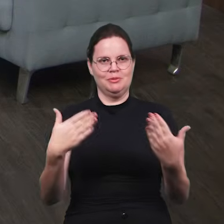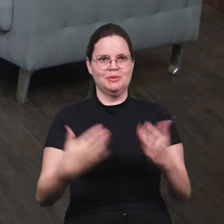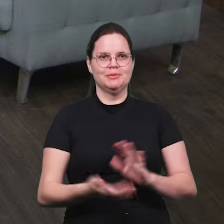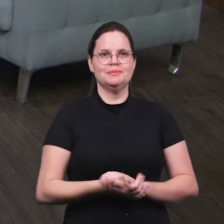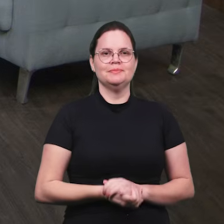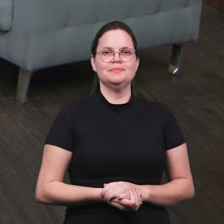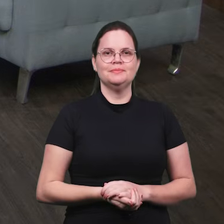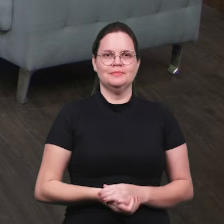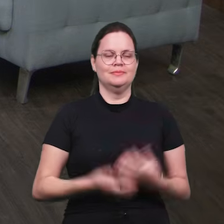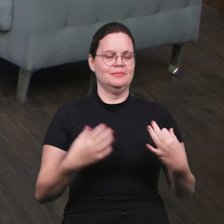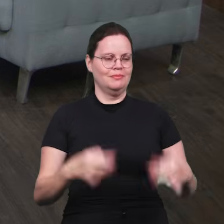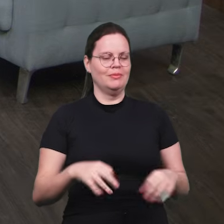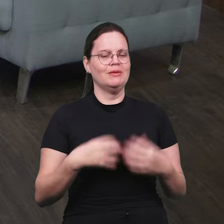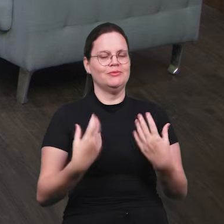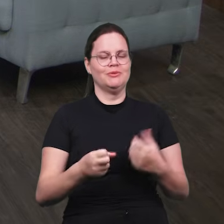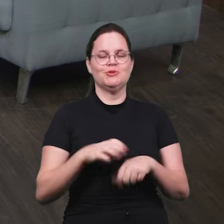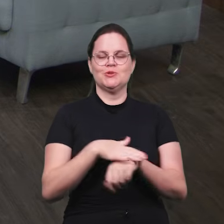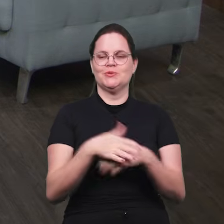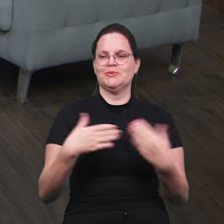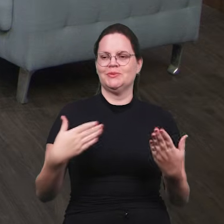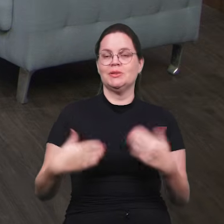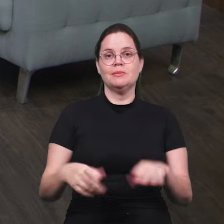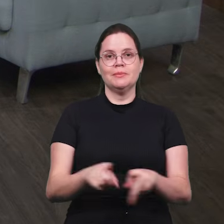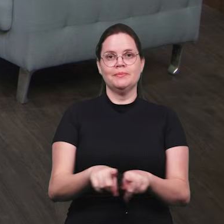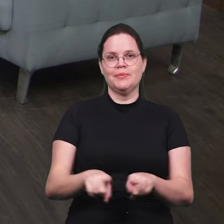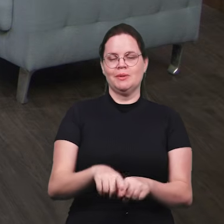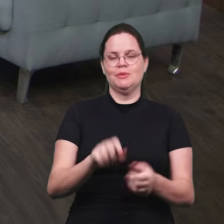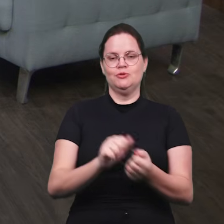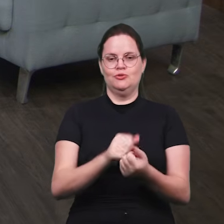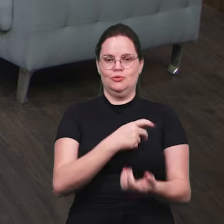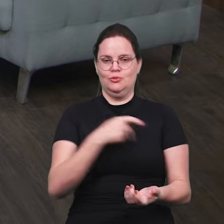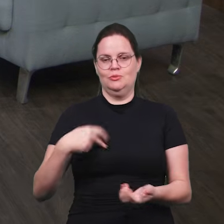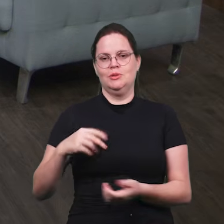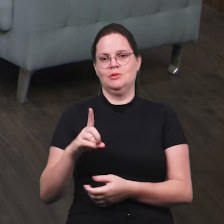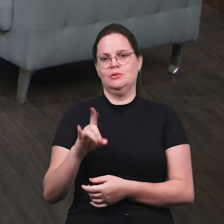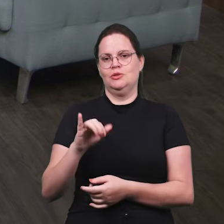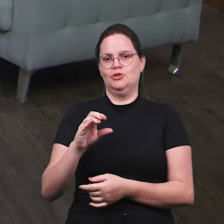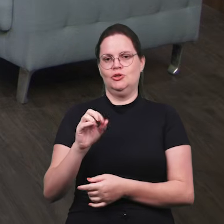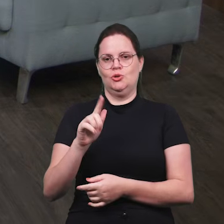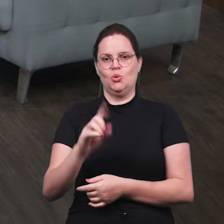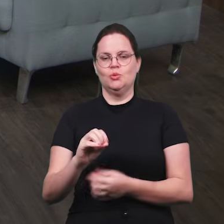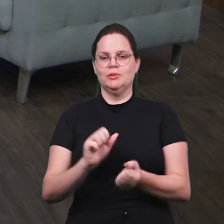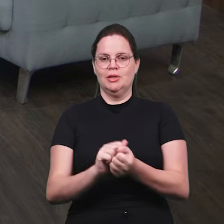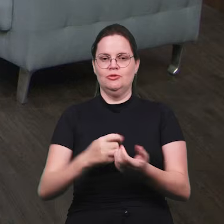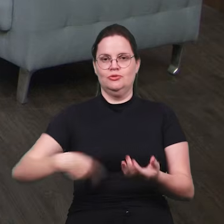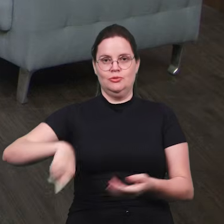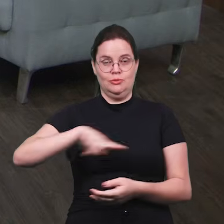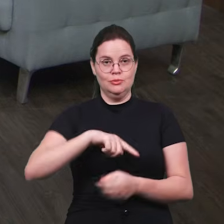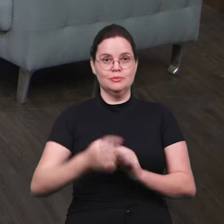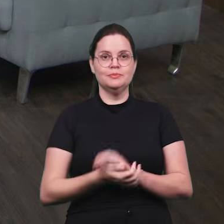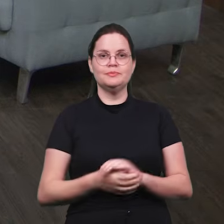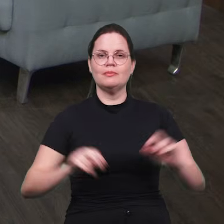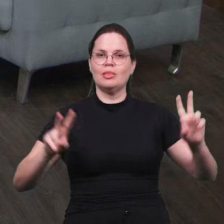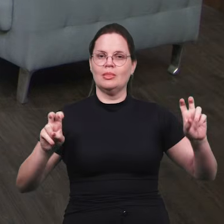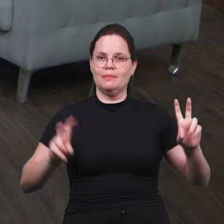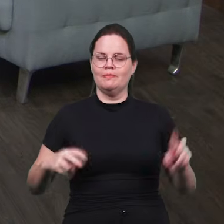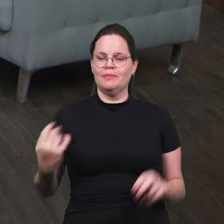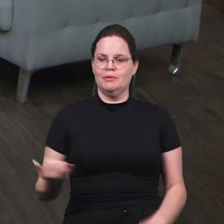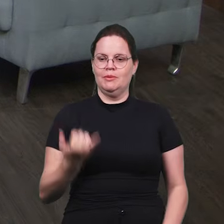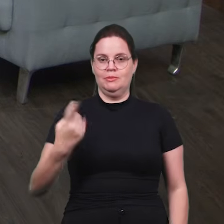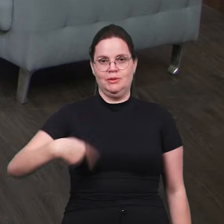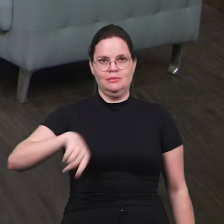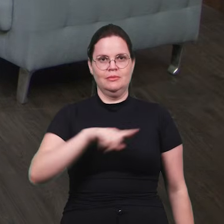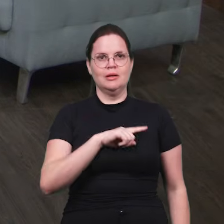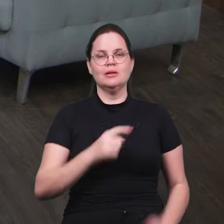Com certeza vamos conversar bastante aqui, também com o pastor Diogo Cosme, que está conosco aqui. Esse tema é muito importante para